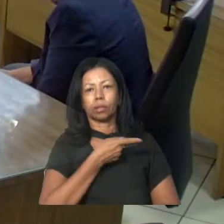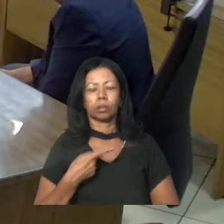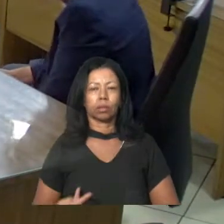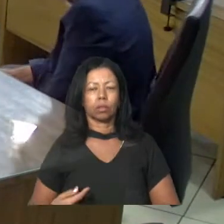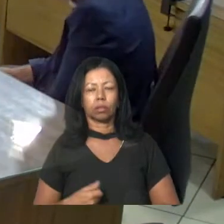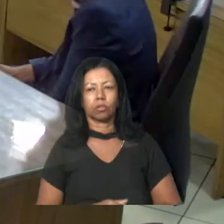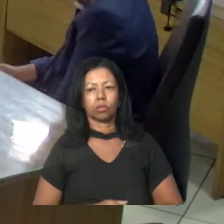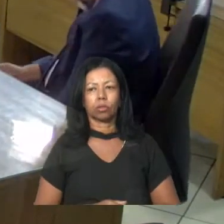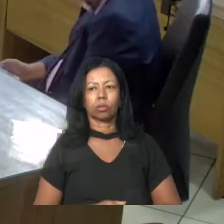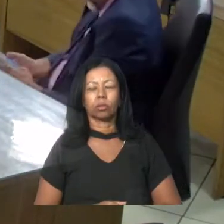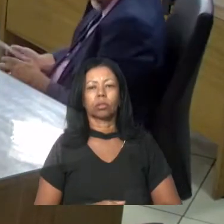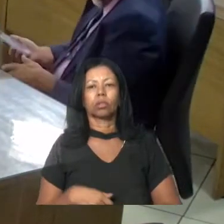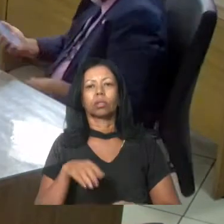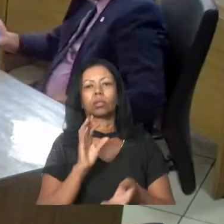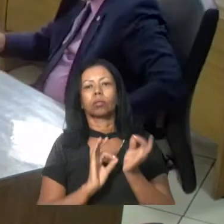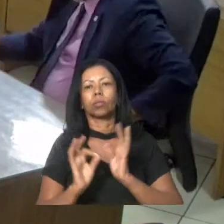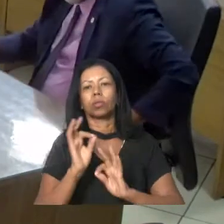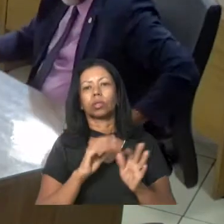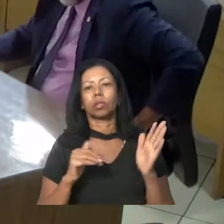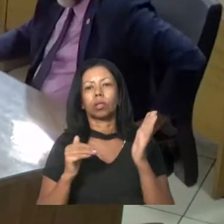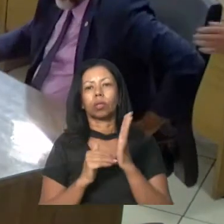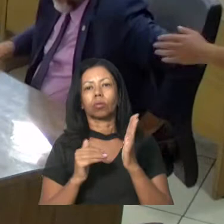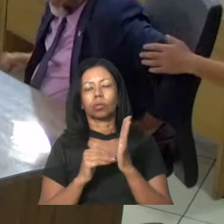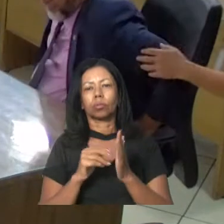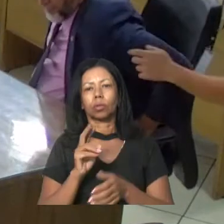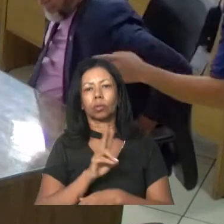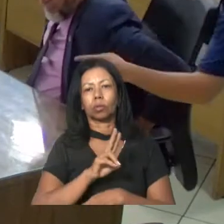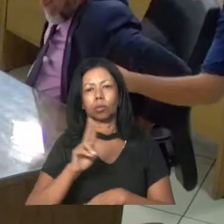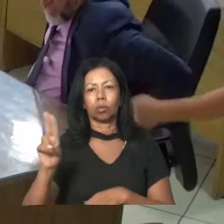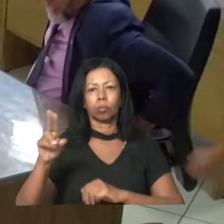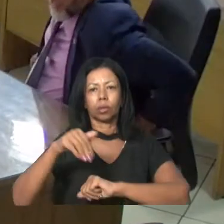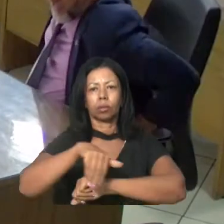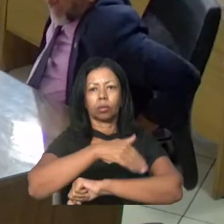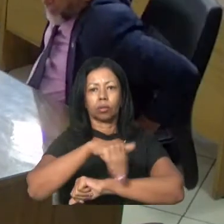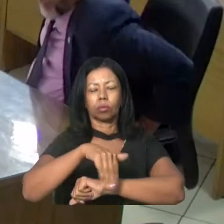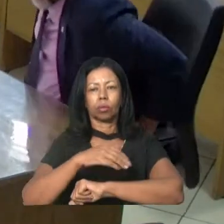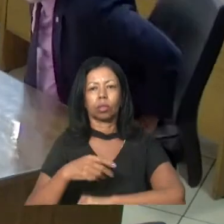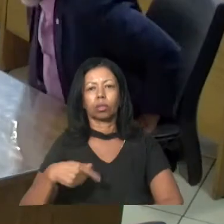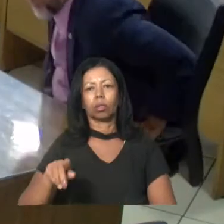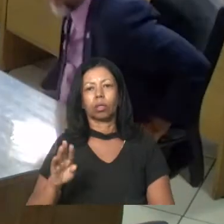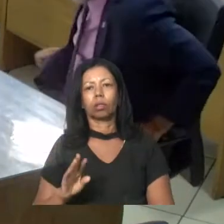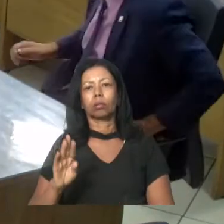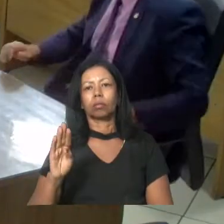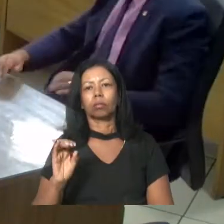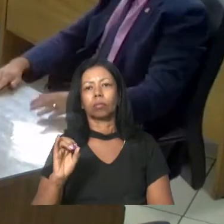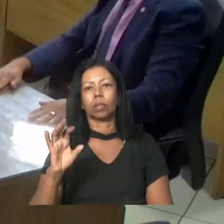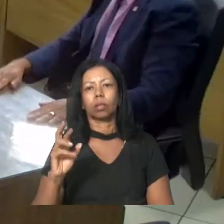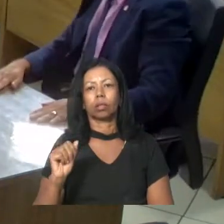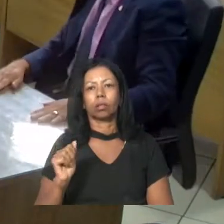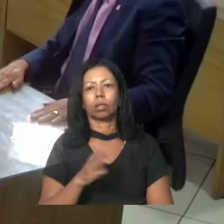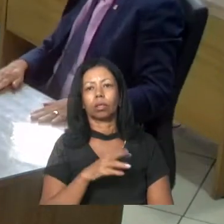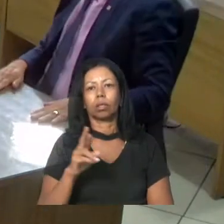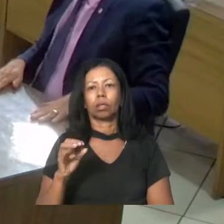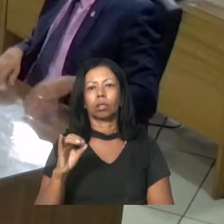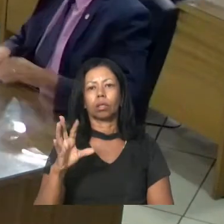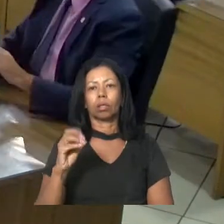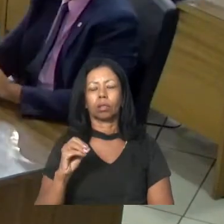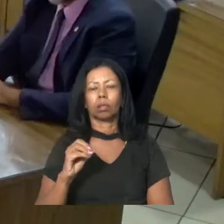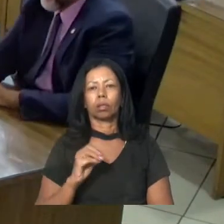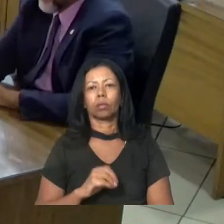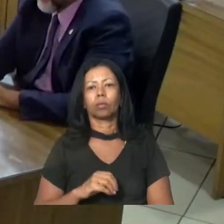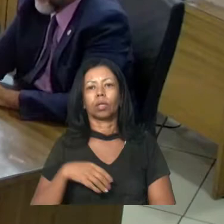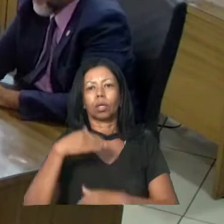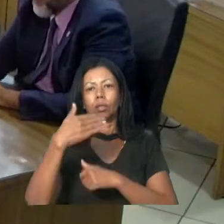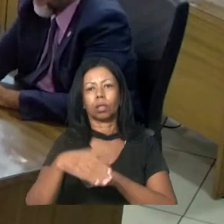pares, este projeto é o último de nomeação de ruas de logradouros ali no bairro Beira Rio, aquele bairro que fica ali atrás do Hospital na